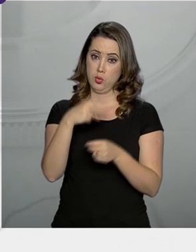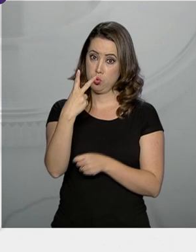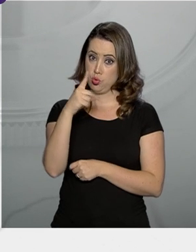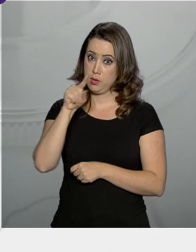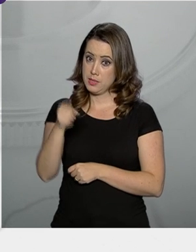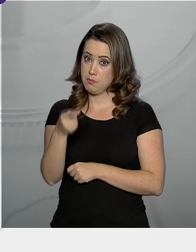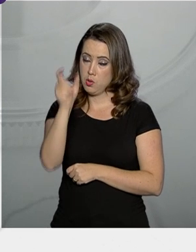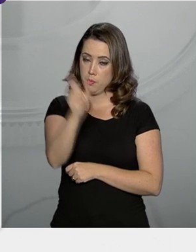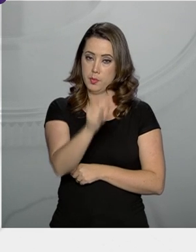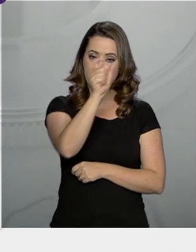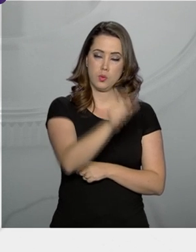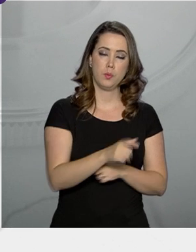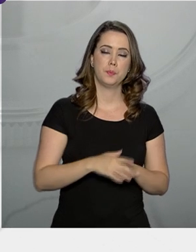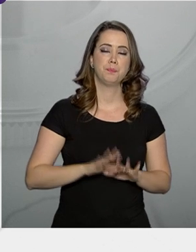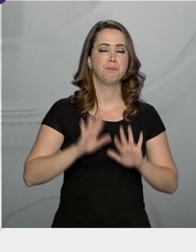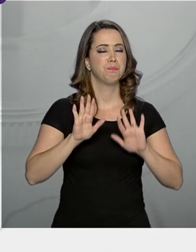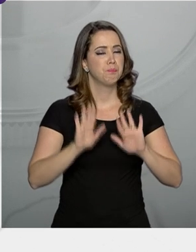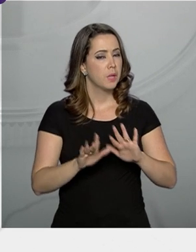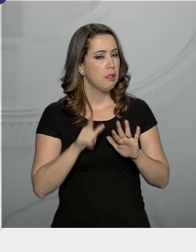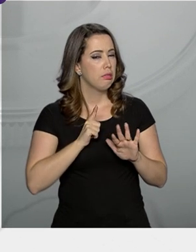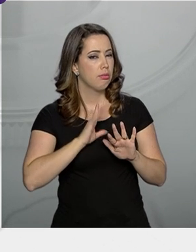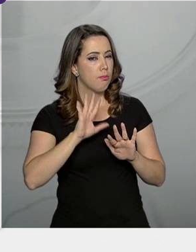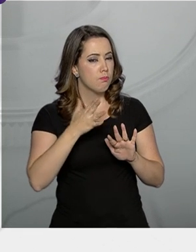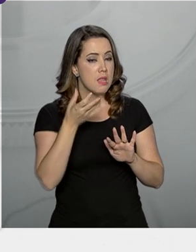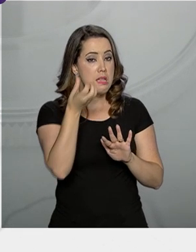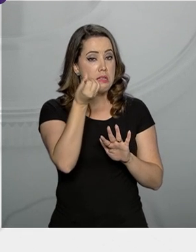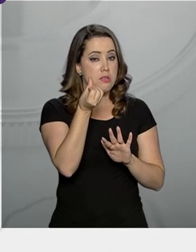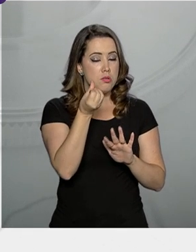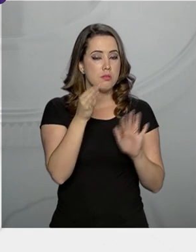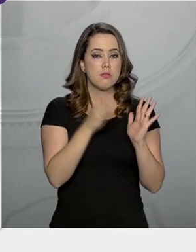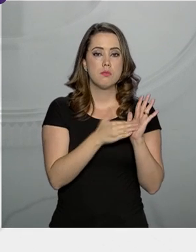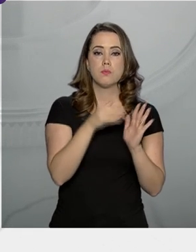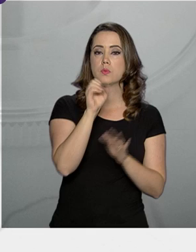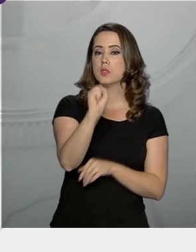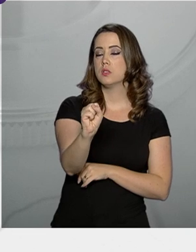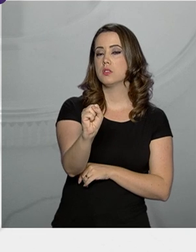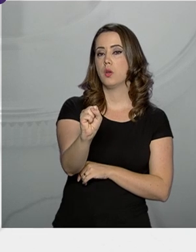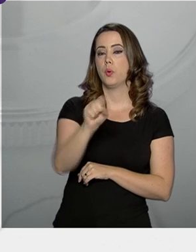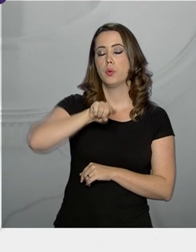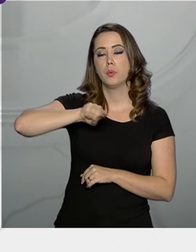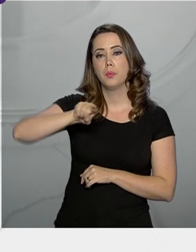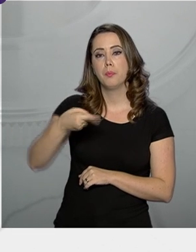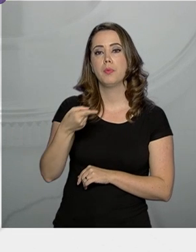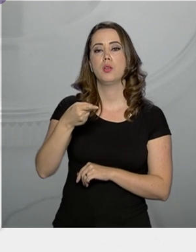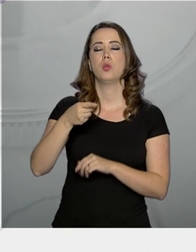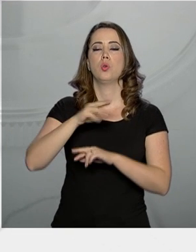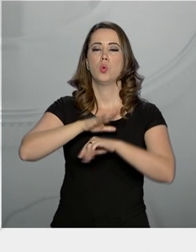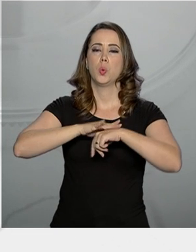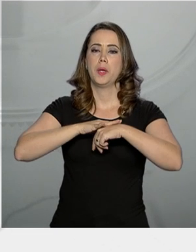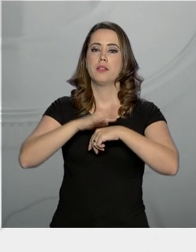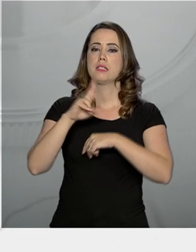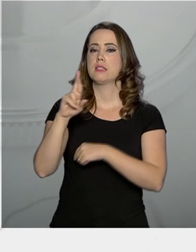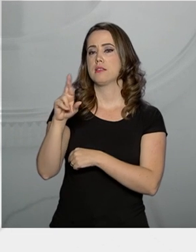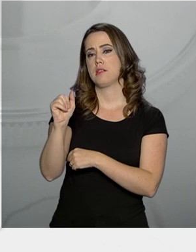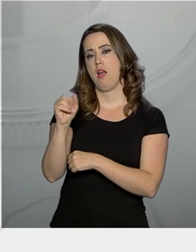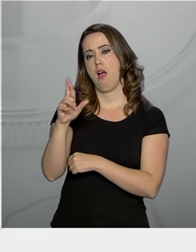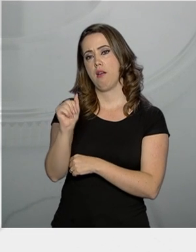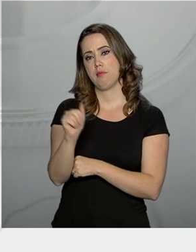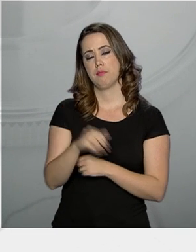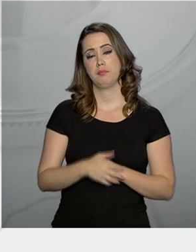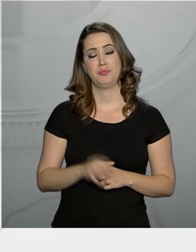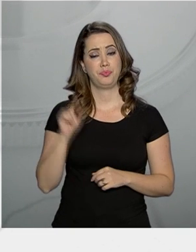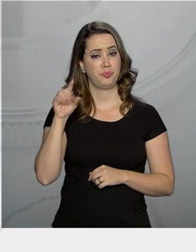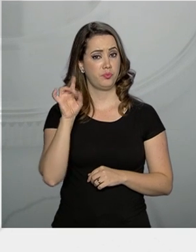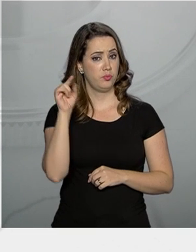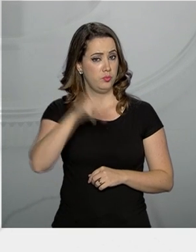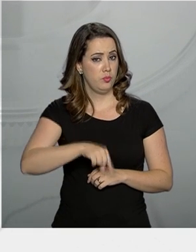da Saúde, existem entre 6 mil a 8 mil tipos diferentes de doenças raras em todo o mundo. Só no Brasil,